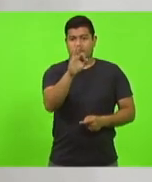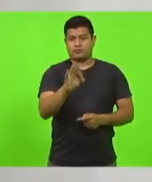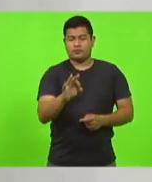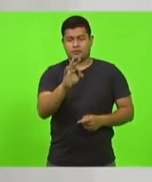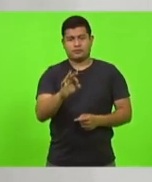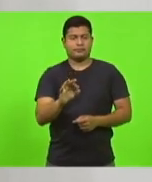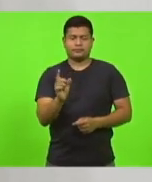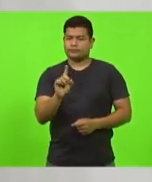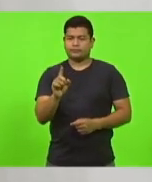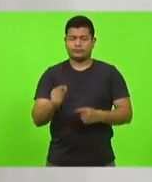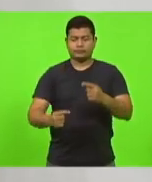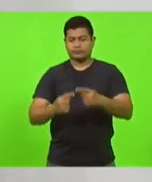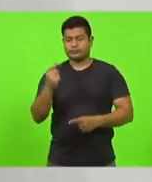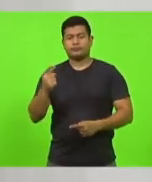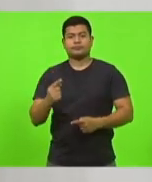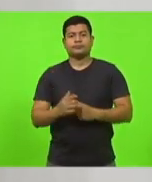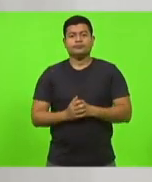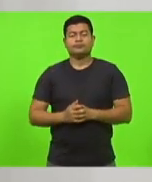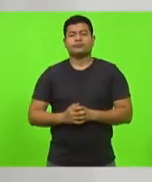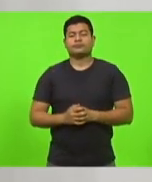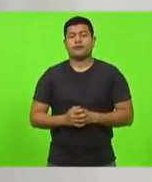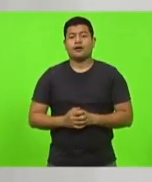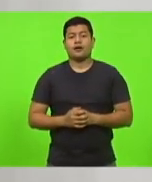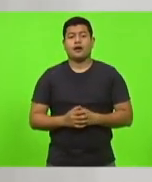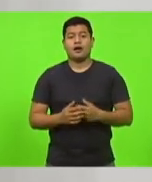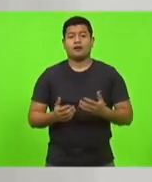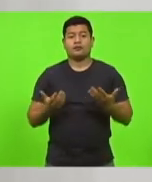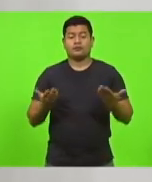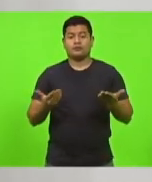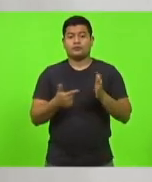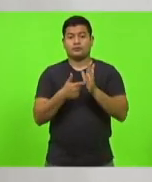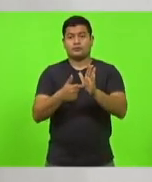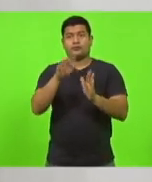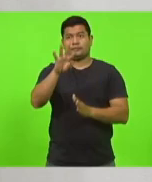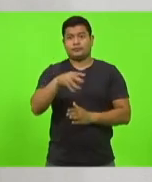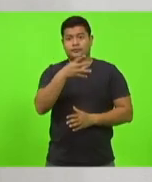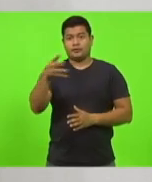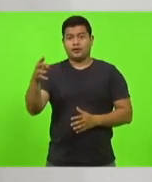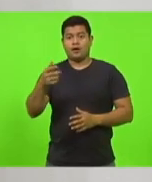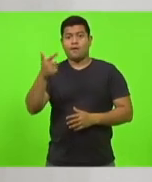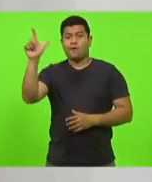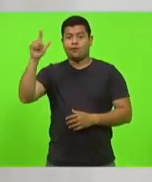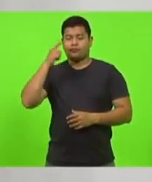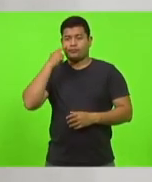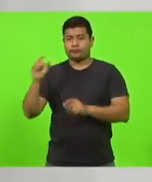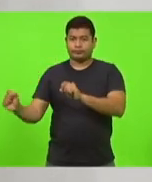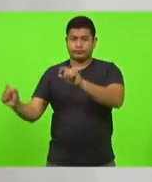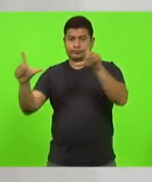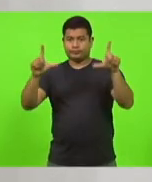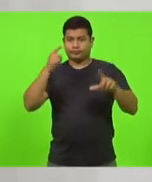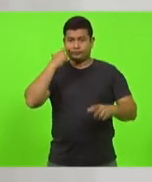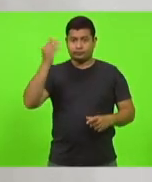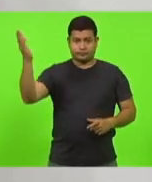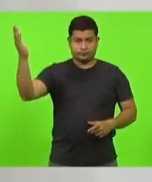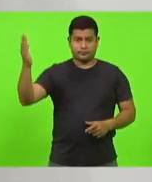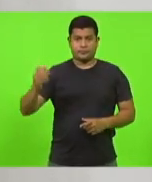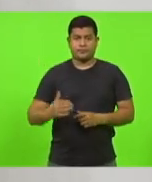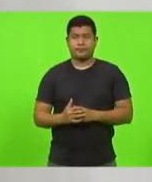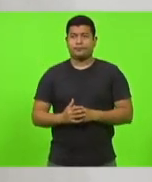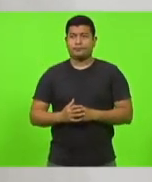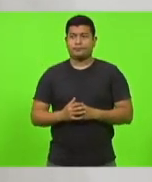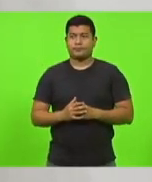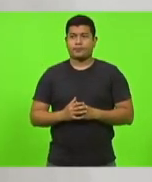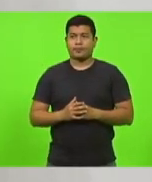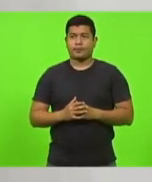eu quero dizer que a tabela que nós apresentamos é outra, e eu peço que aprovem, apresentem aqui, por favor, no